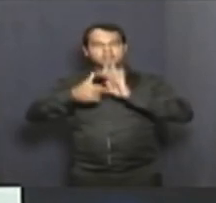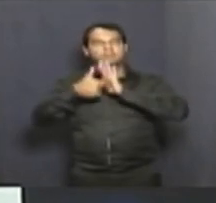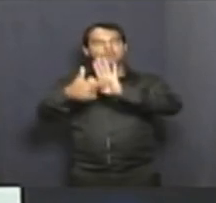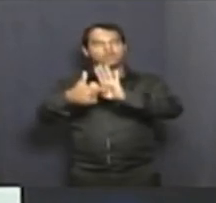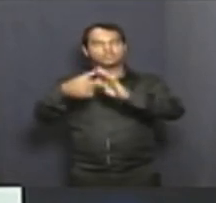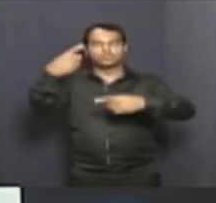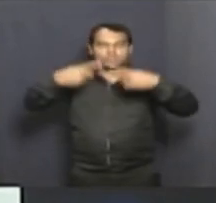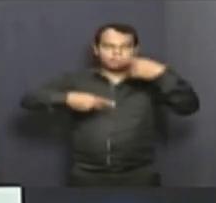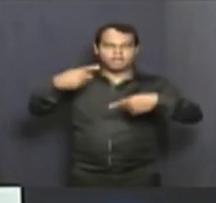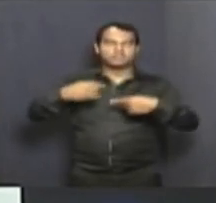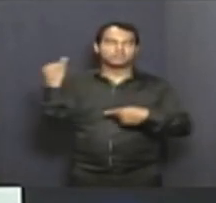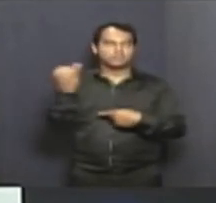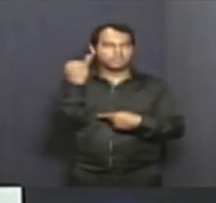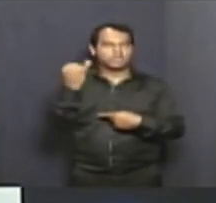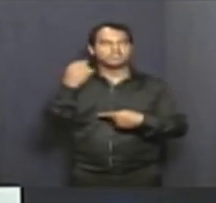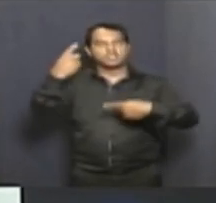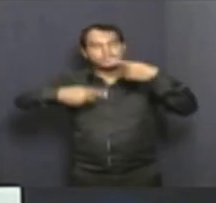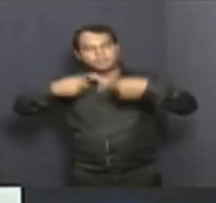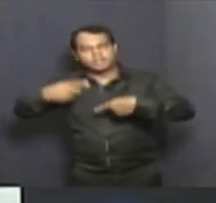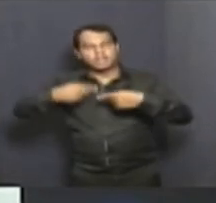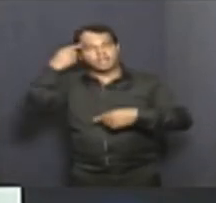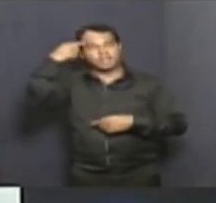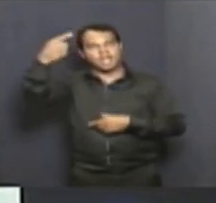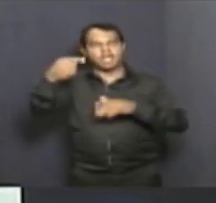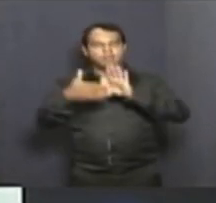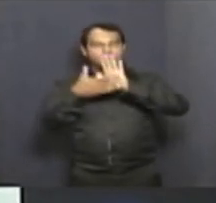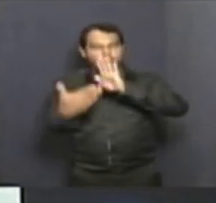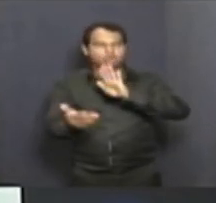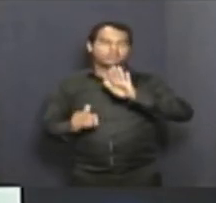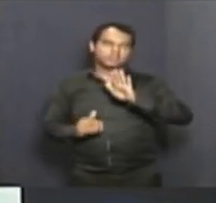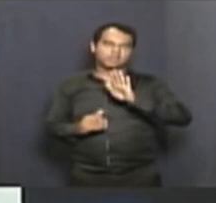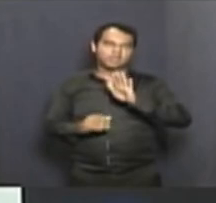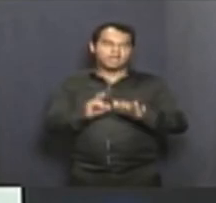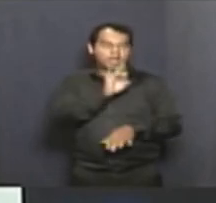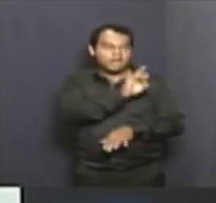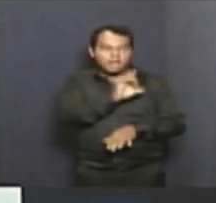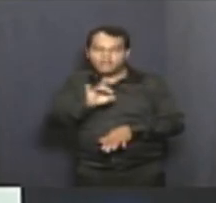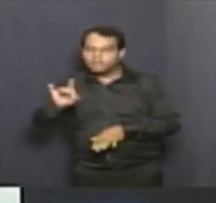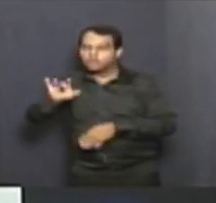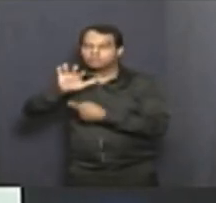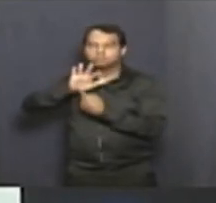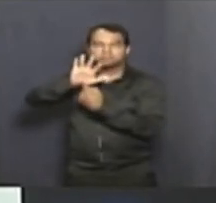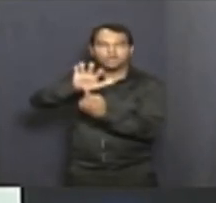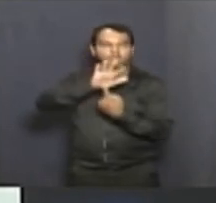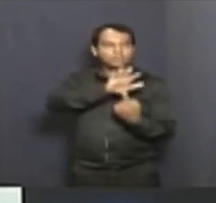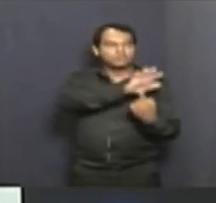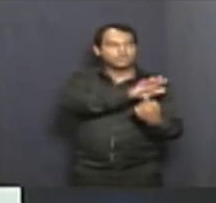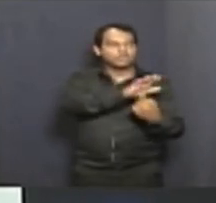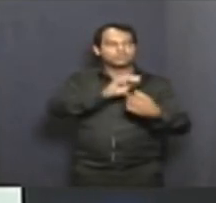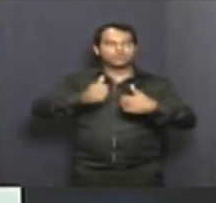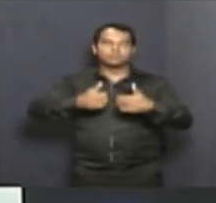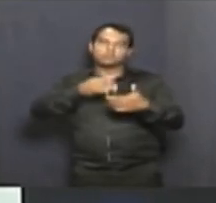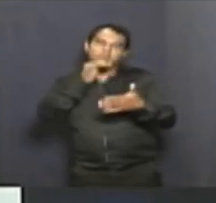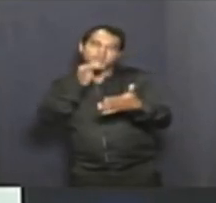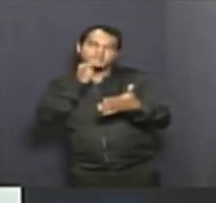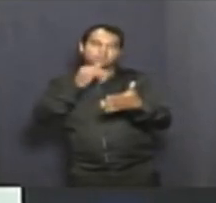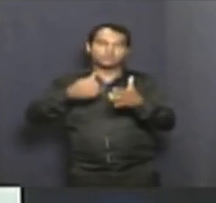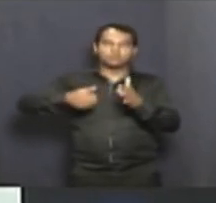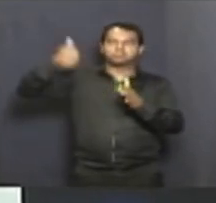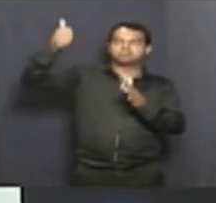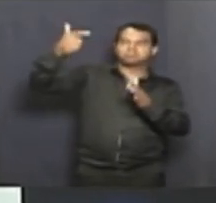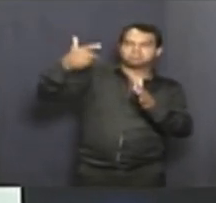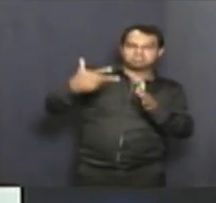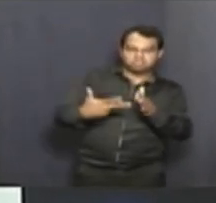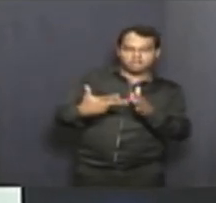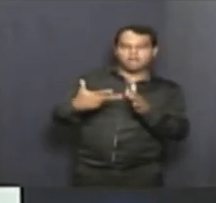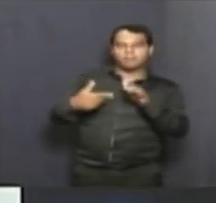nós vamos debater idéias propostas é aquilo que cada um vai colocar como suas prioridades para governar mato grosso do sul fico